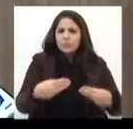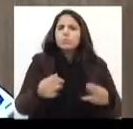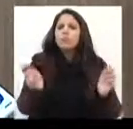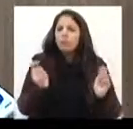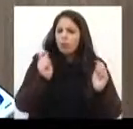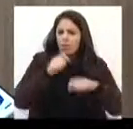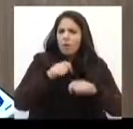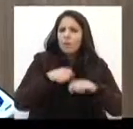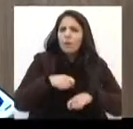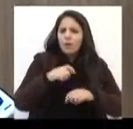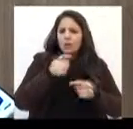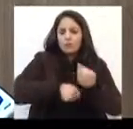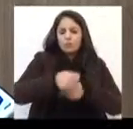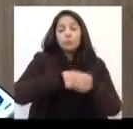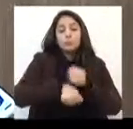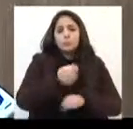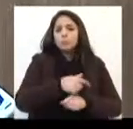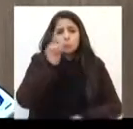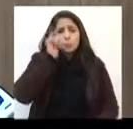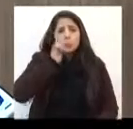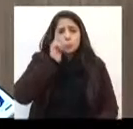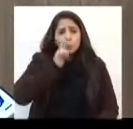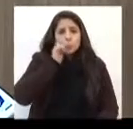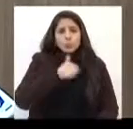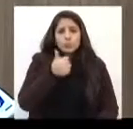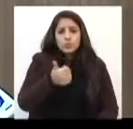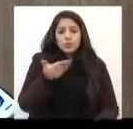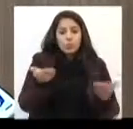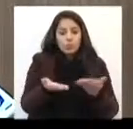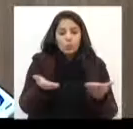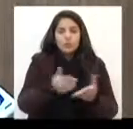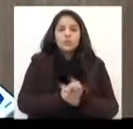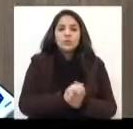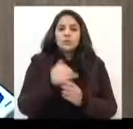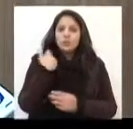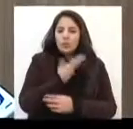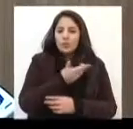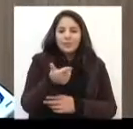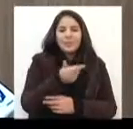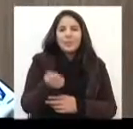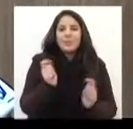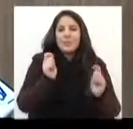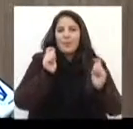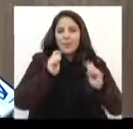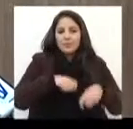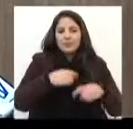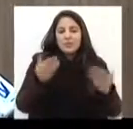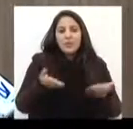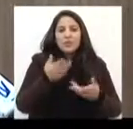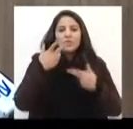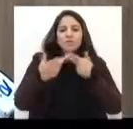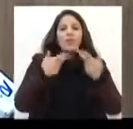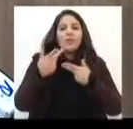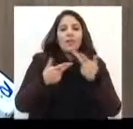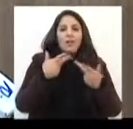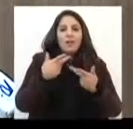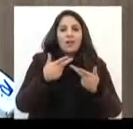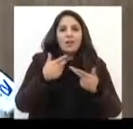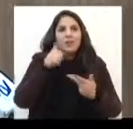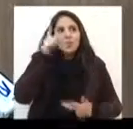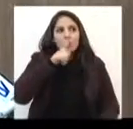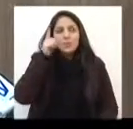administrar e tocar a situação do nosso país hoje. A gente não tem condições hoje de conseguir captar